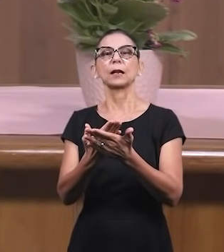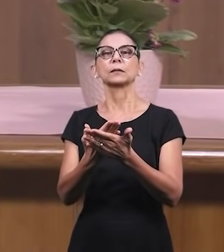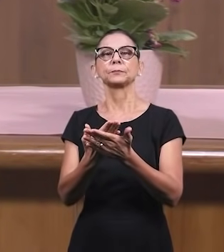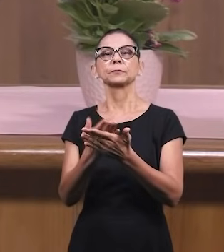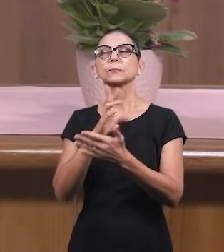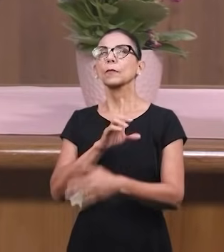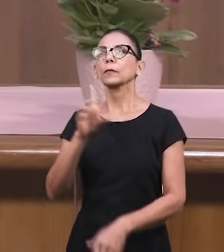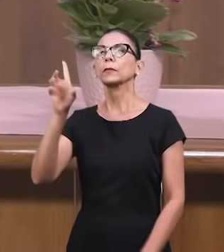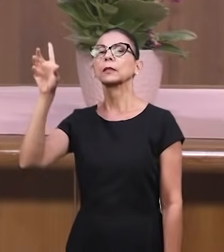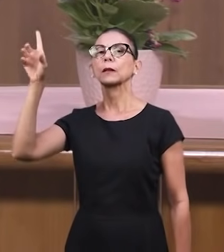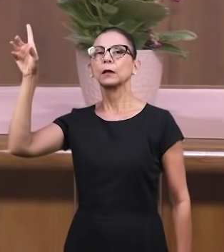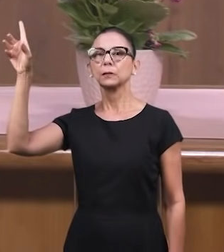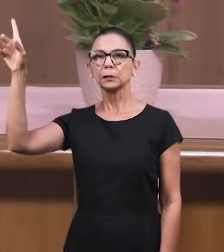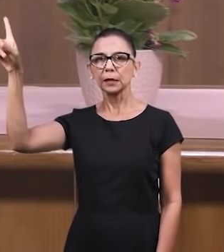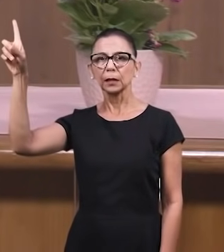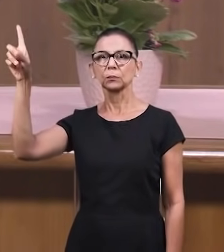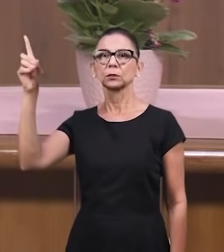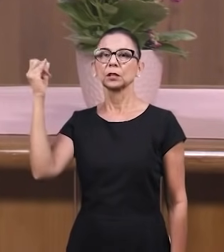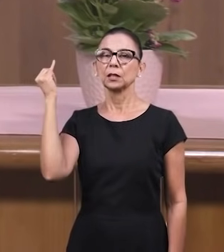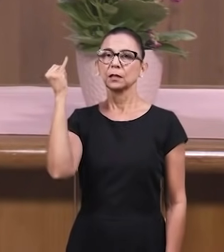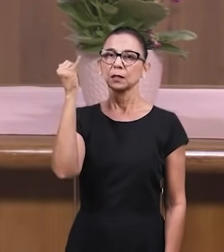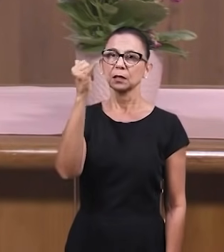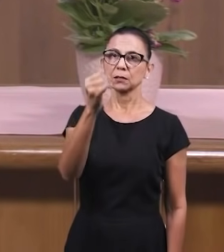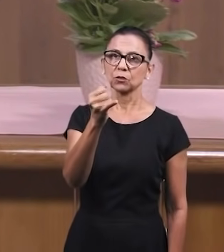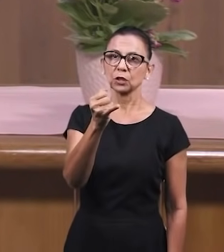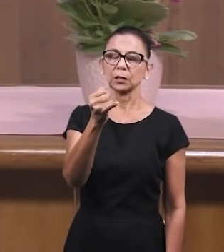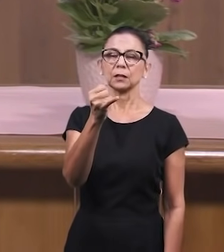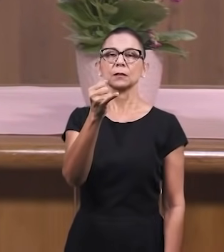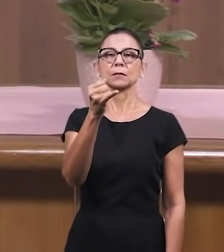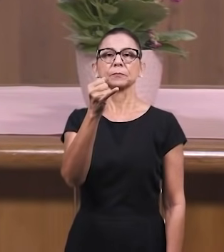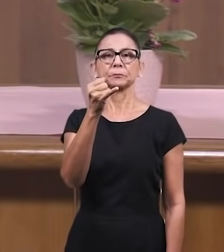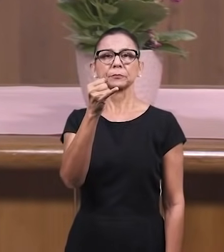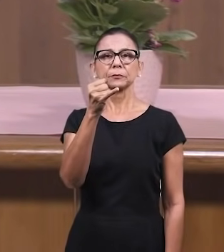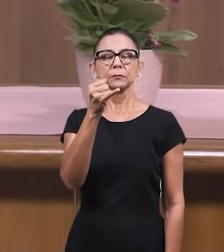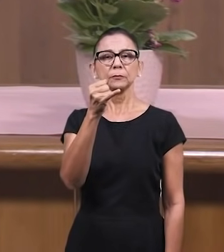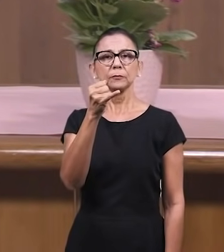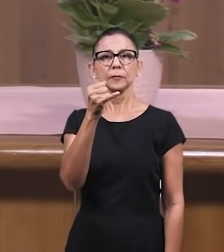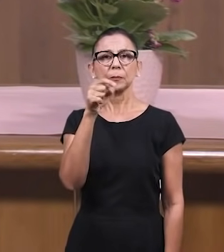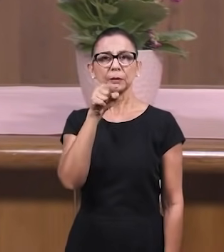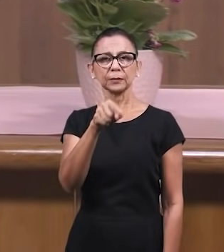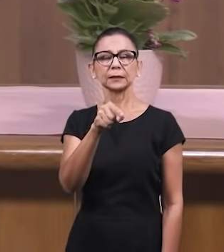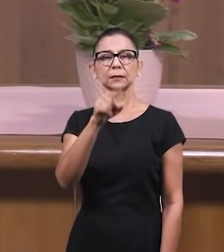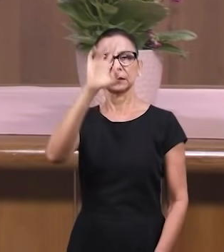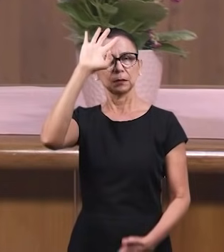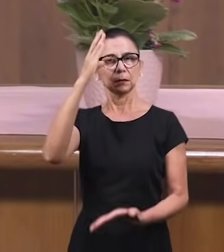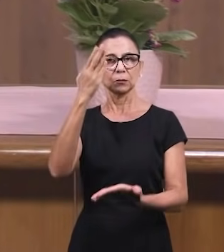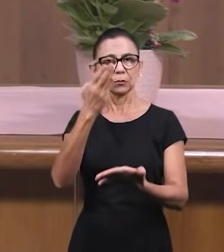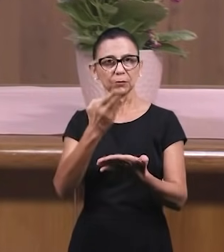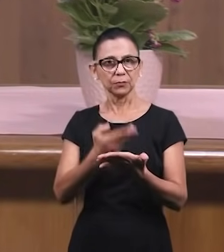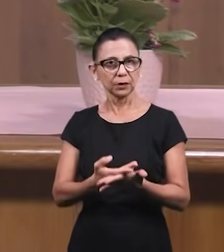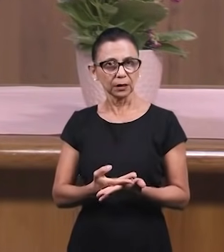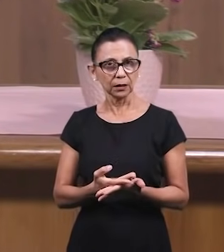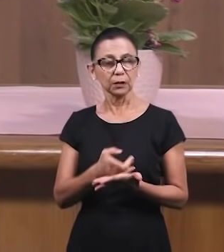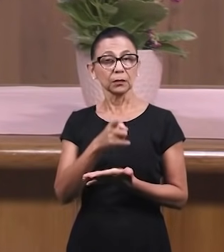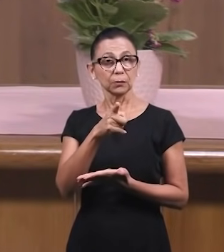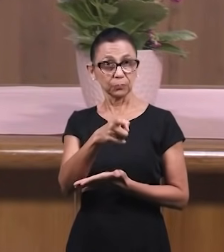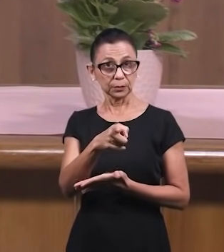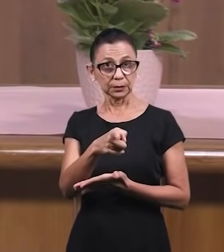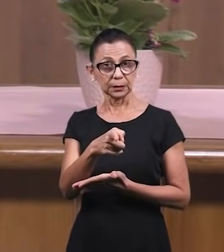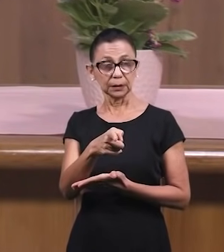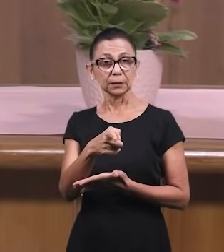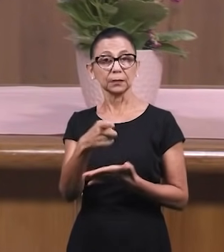que nos chama, daquele que disse vem. E se você hoje tem pedido ao Senhor uma bênção, se você tem colocado a